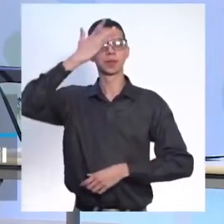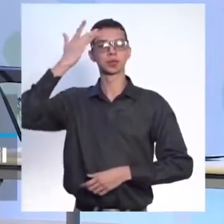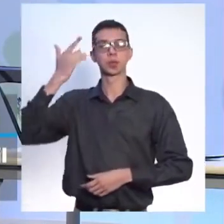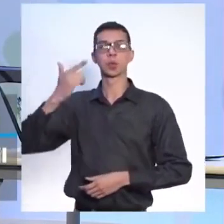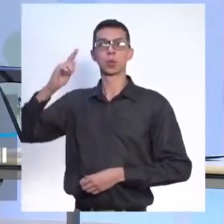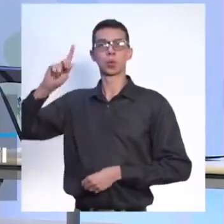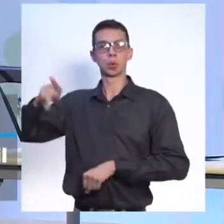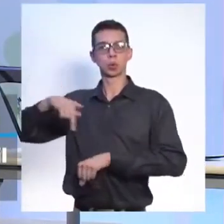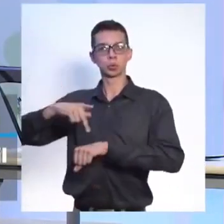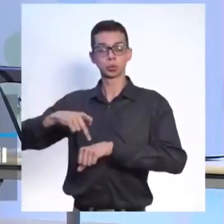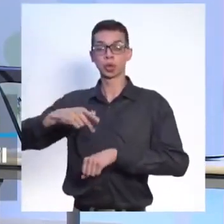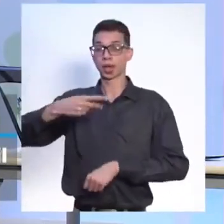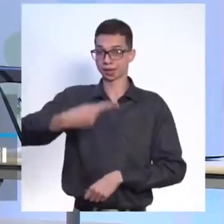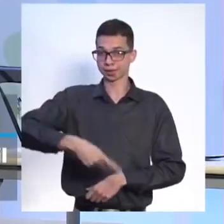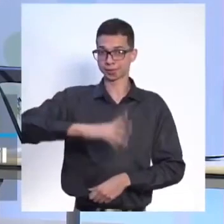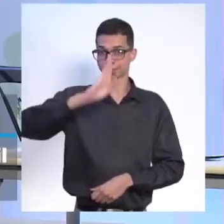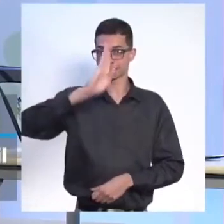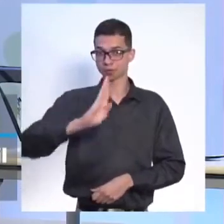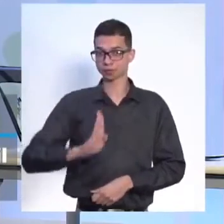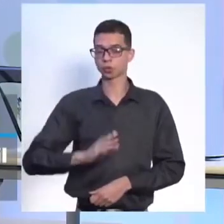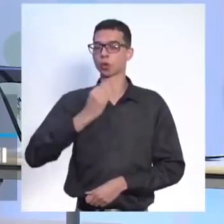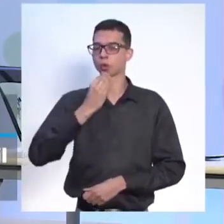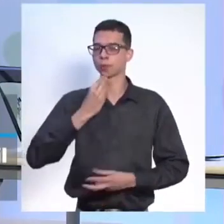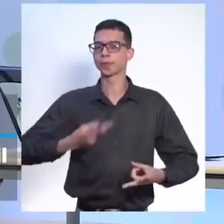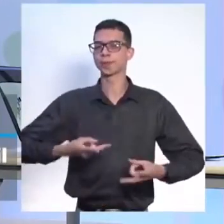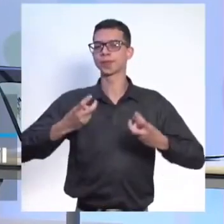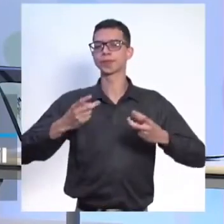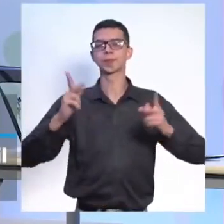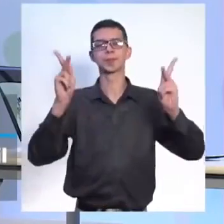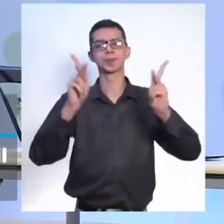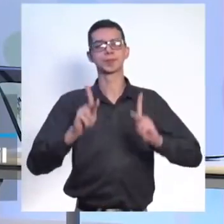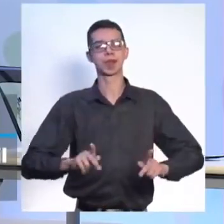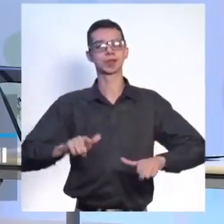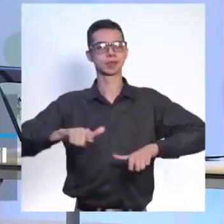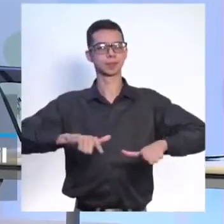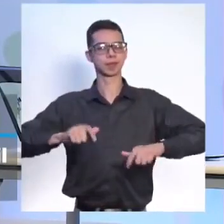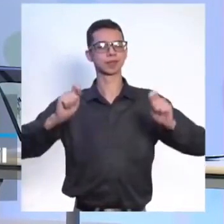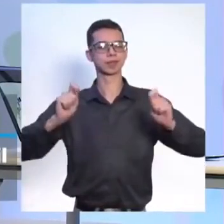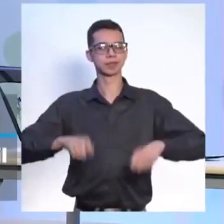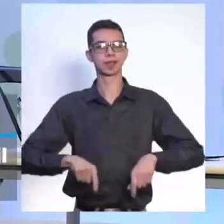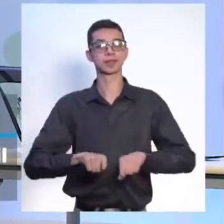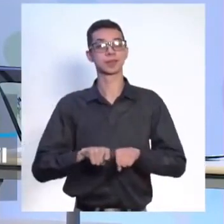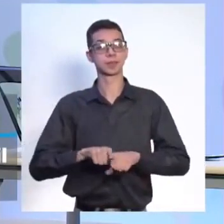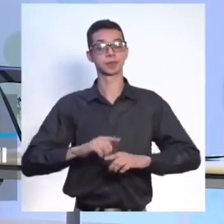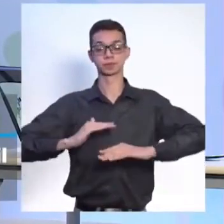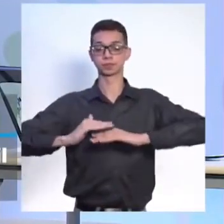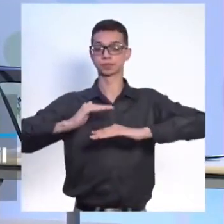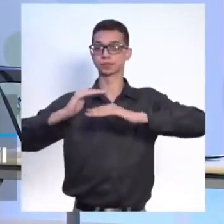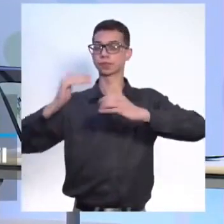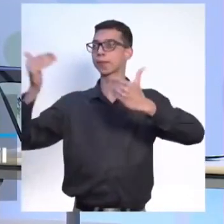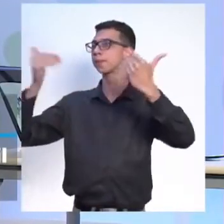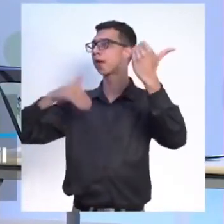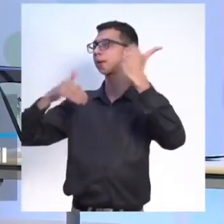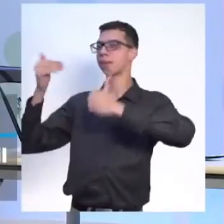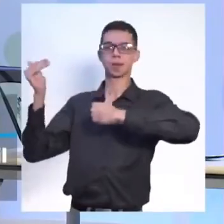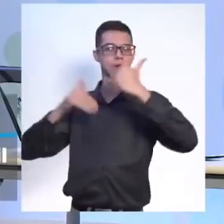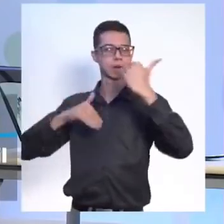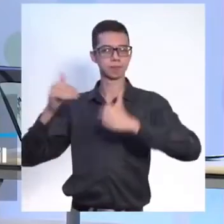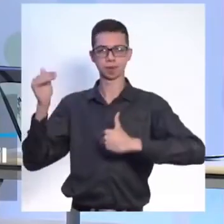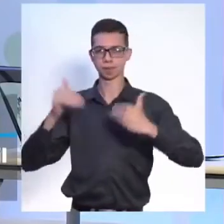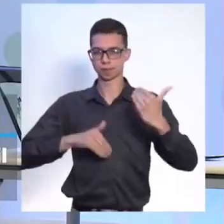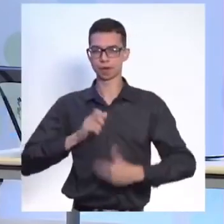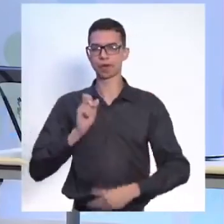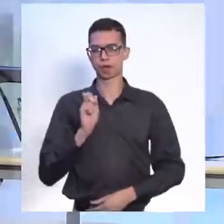brasileiras uma oportunidade de paz, trabalho e também prosperidade, ok? Então, fica na